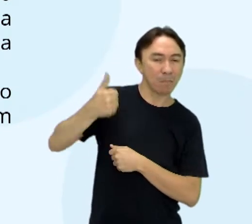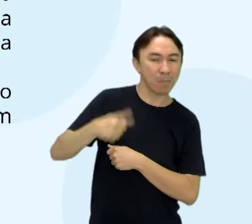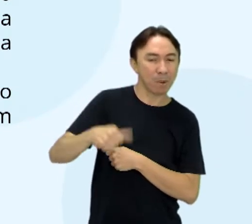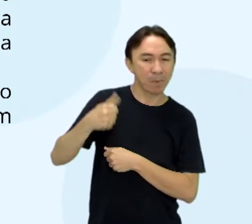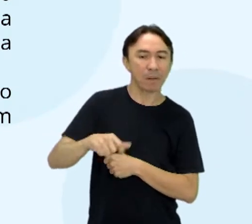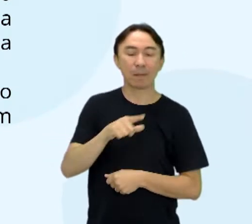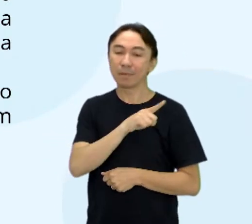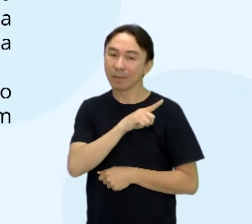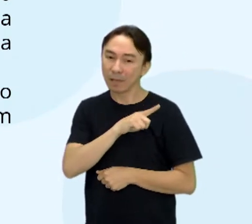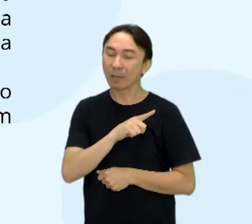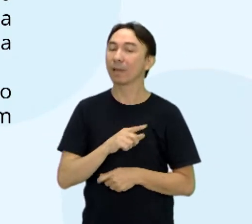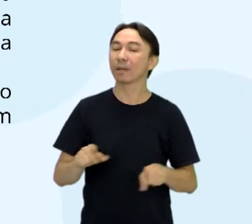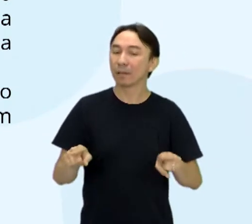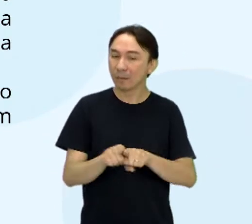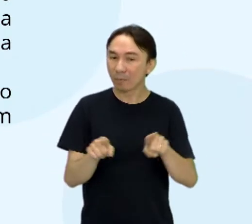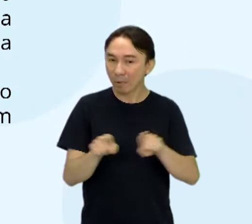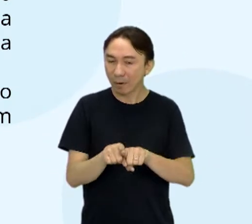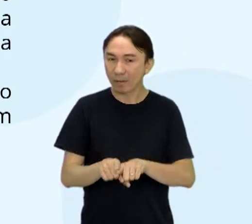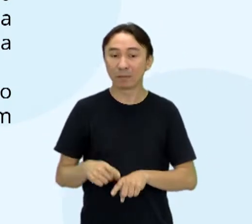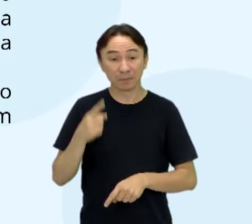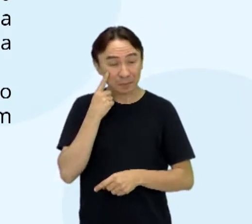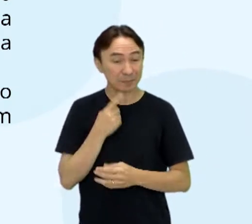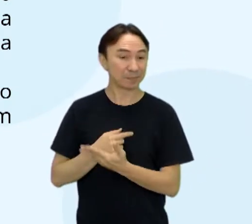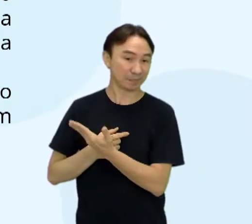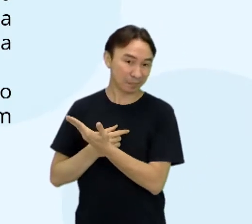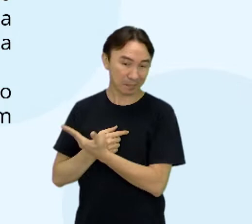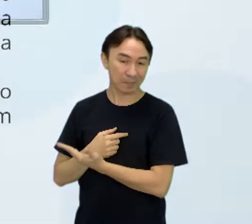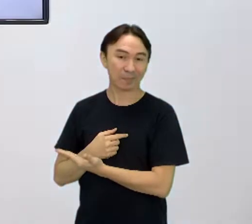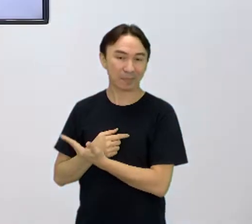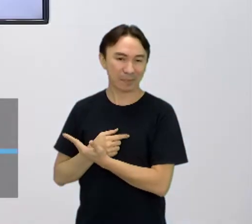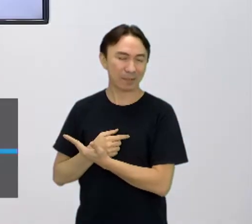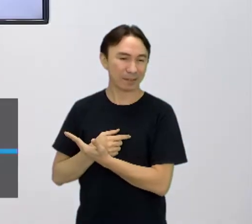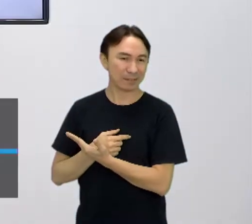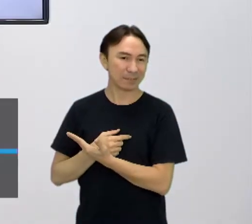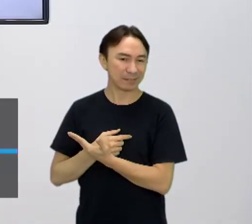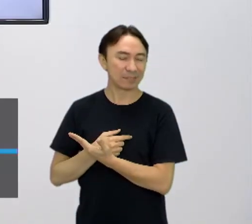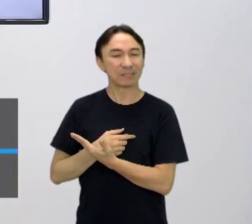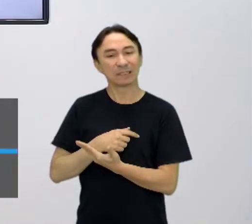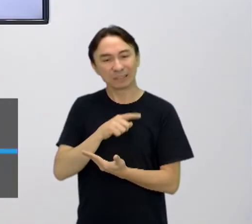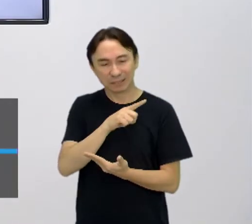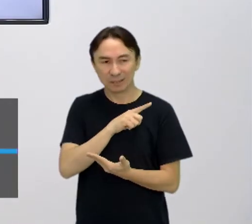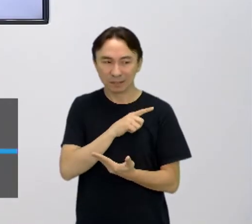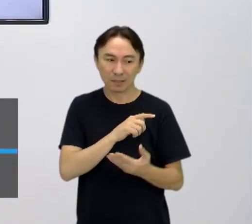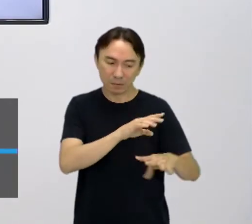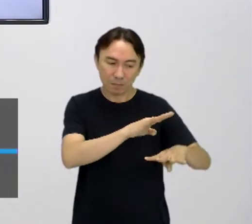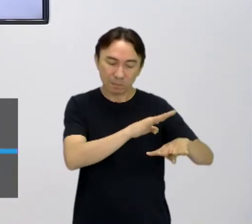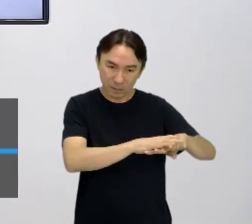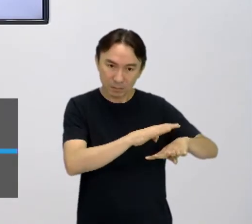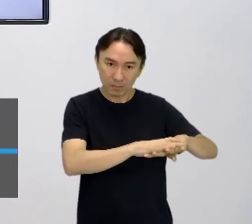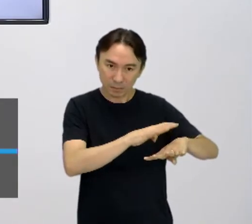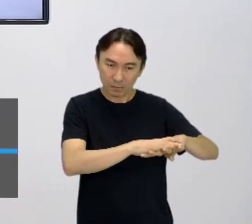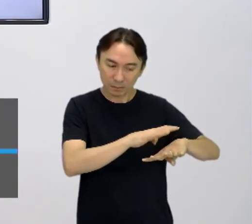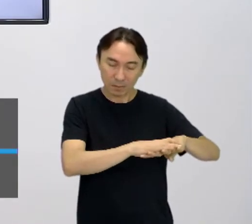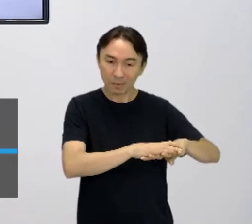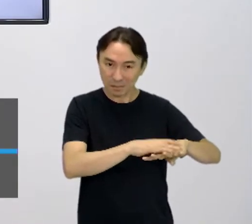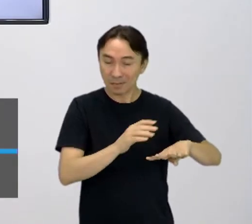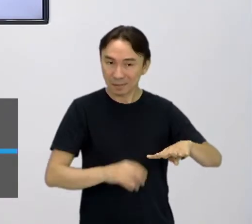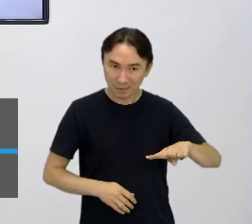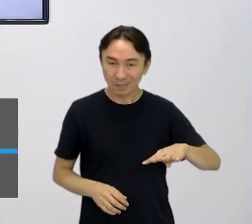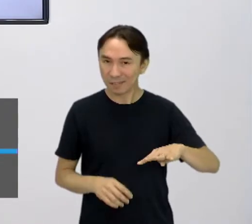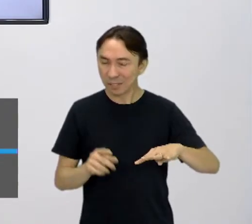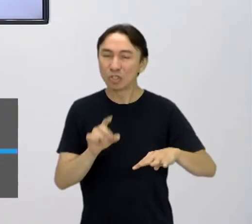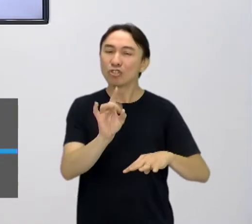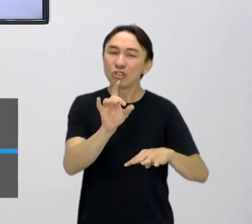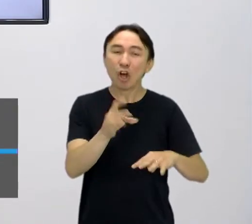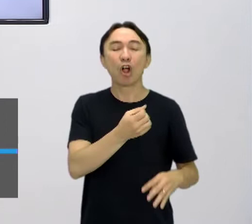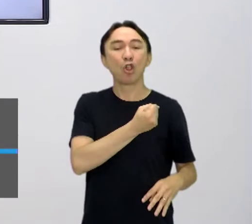propostos, né? Veja que aí, né, ele desloca, né, um pouco da questão da matemática, quando ele fala que além dos números, né,